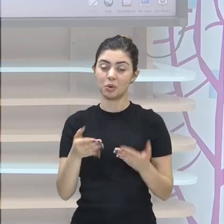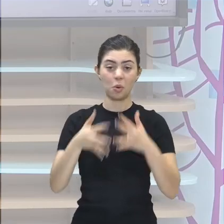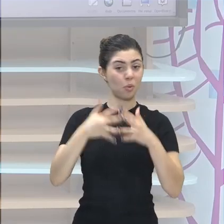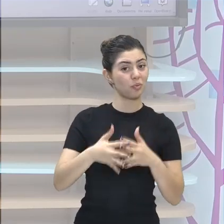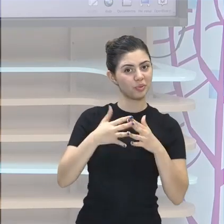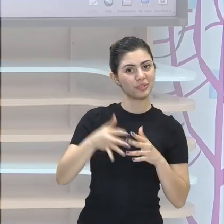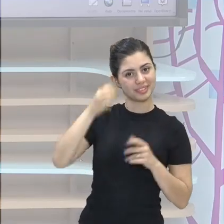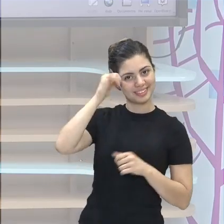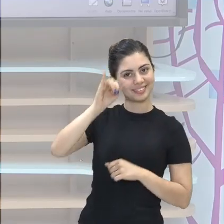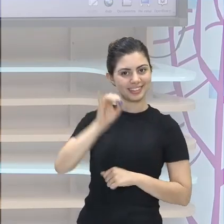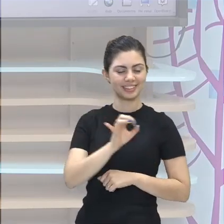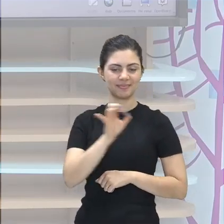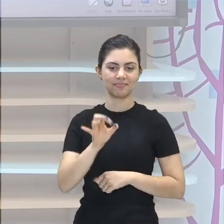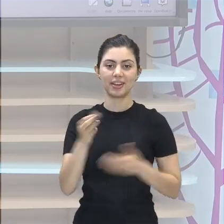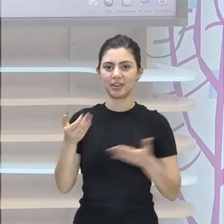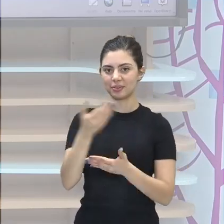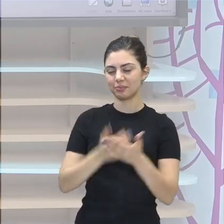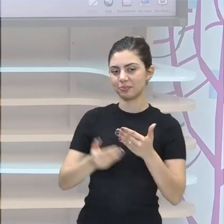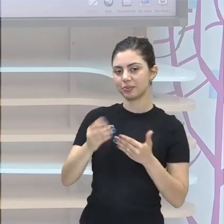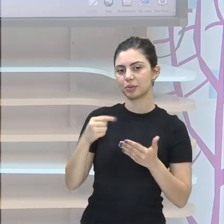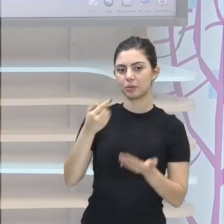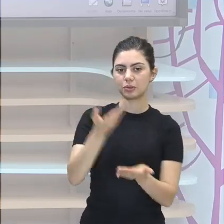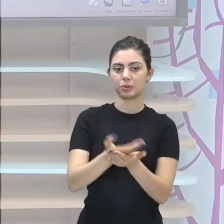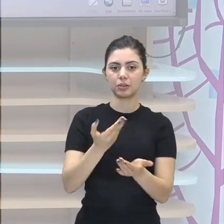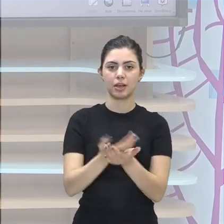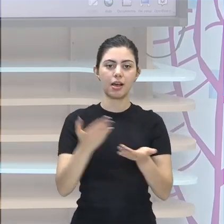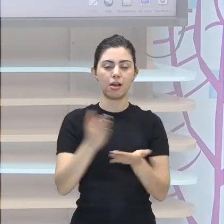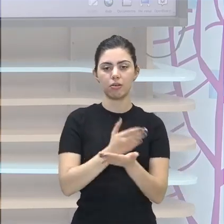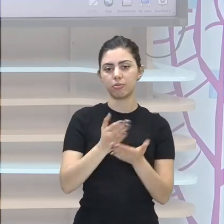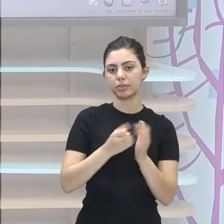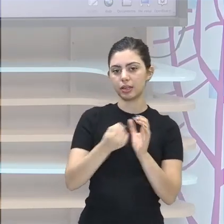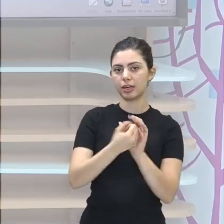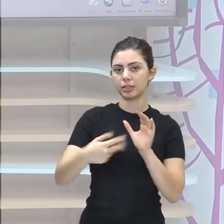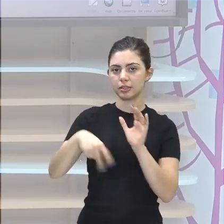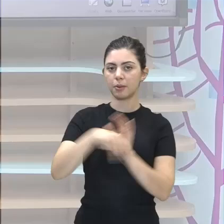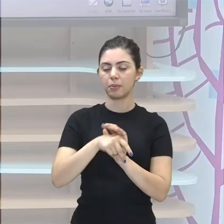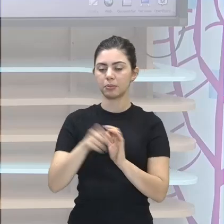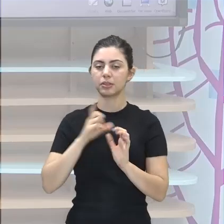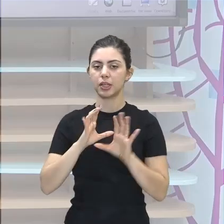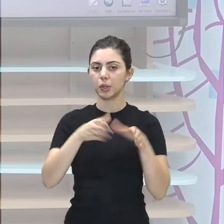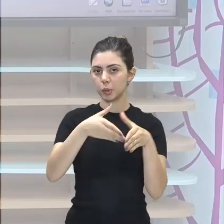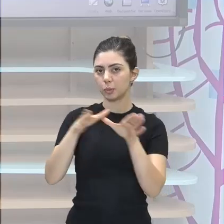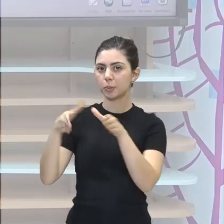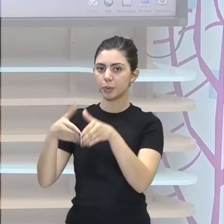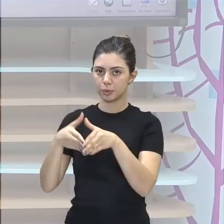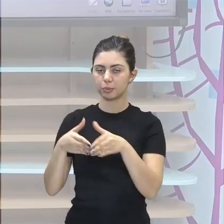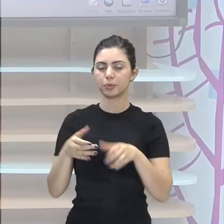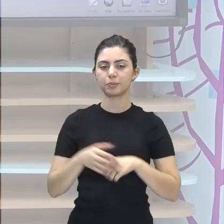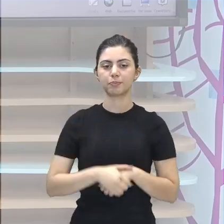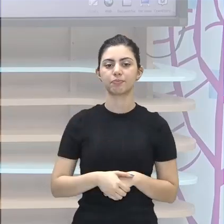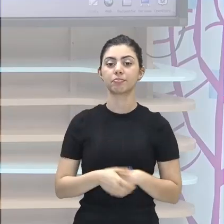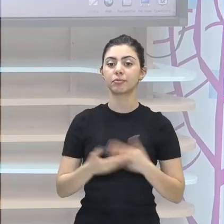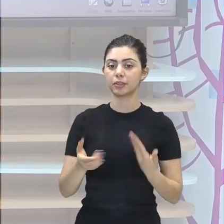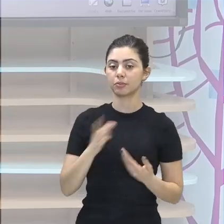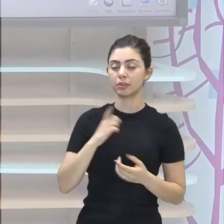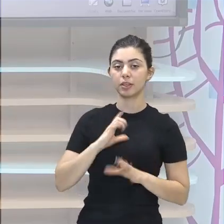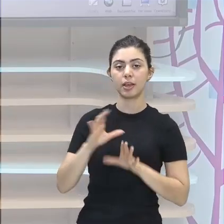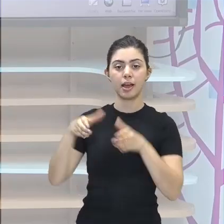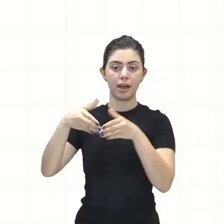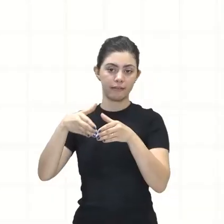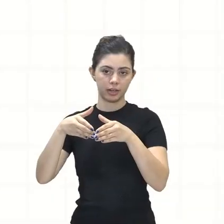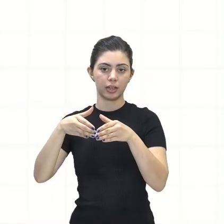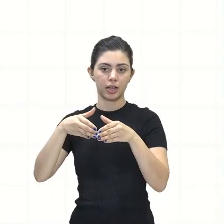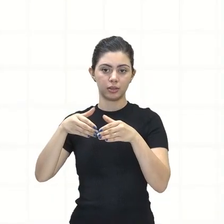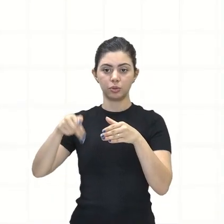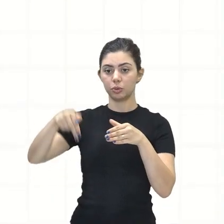as coisas. Vamos continuar verificando mais algumas características desses dois grupos aqui, né? África Setentrional, a primeira que a